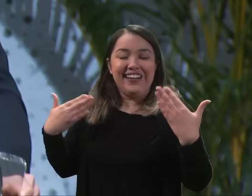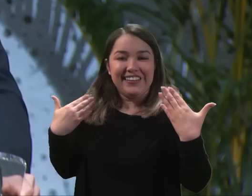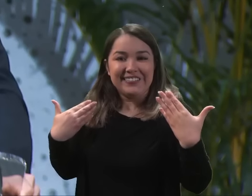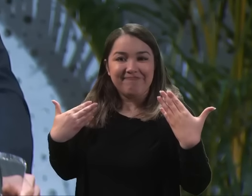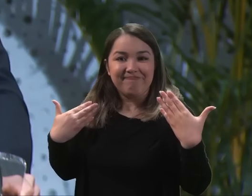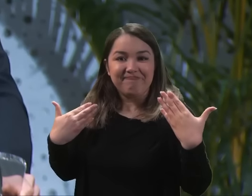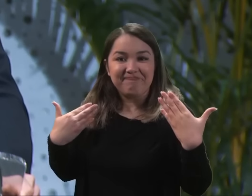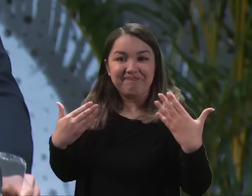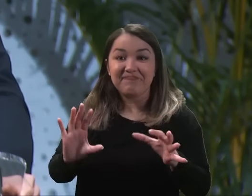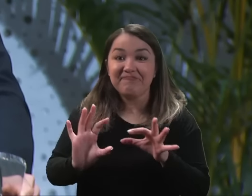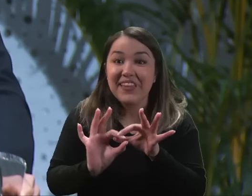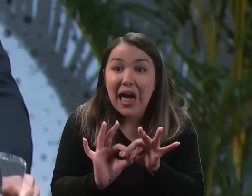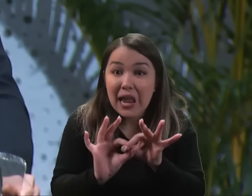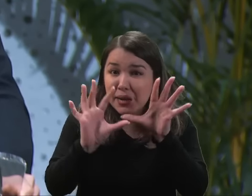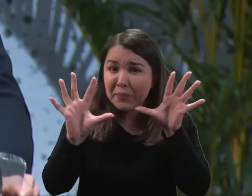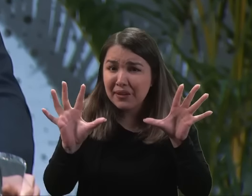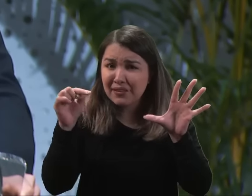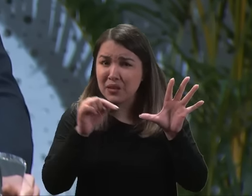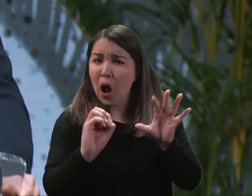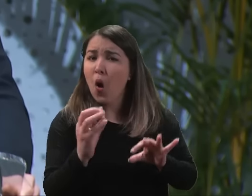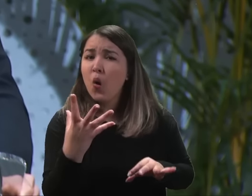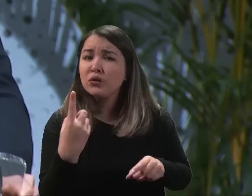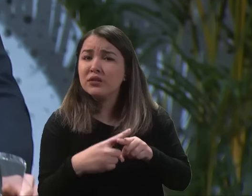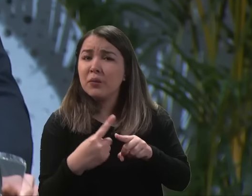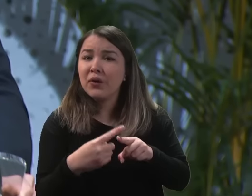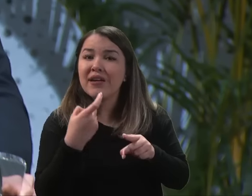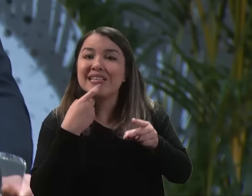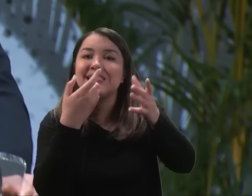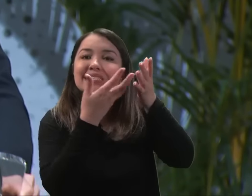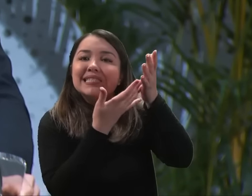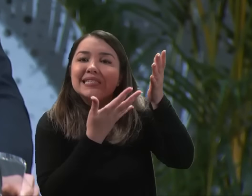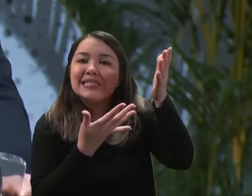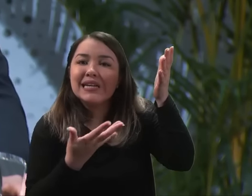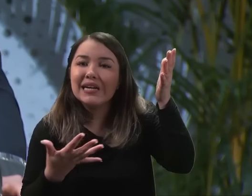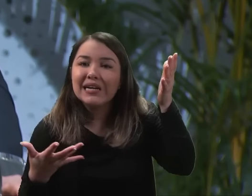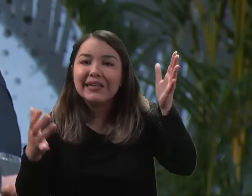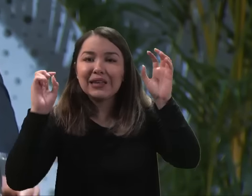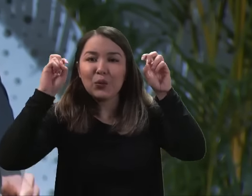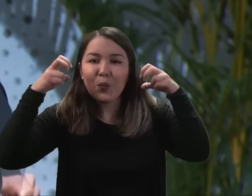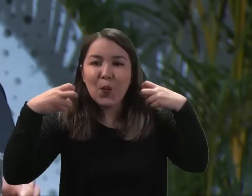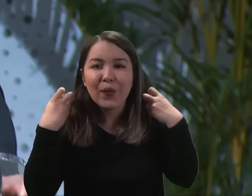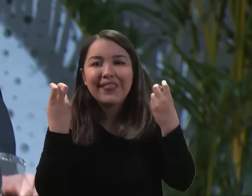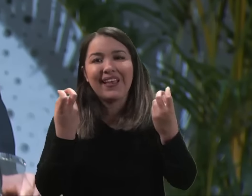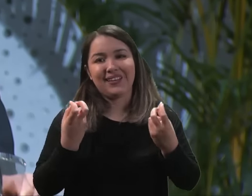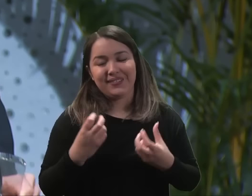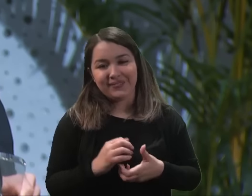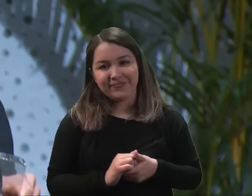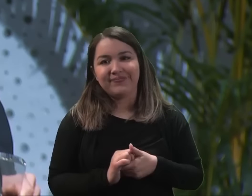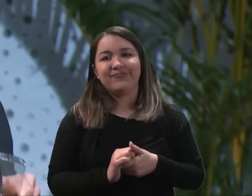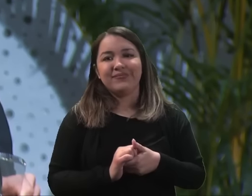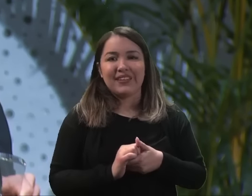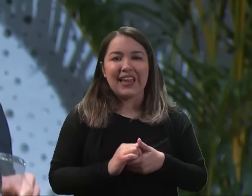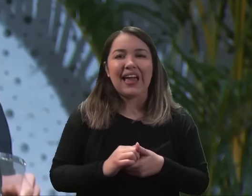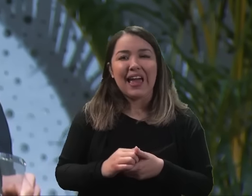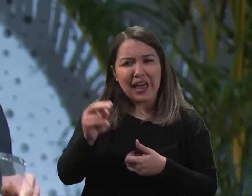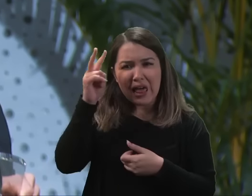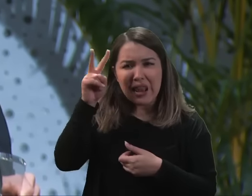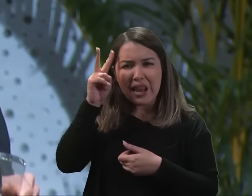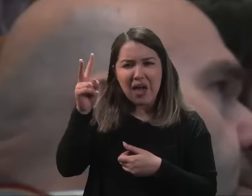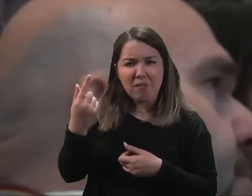libertação se deu pelo sangue do cordeiro que foi aspergido ao umbral das